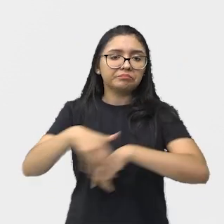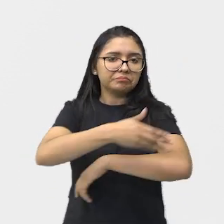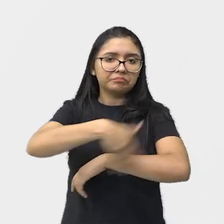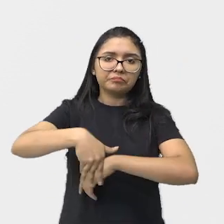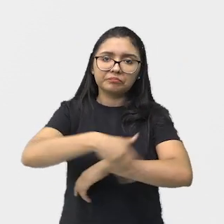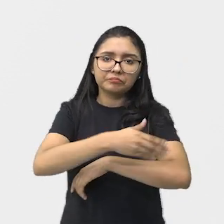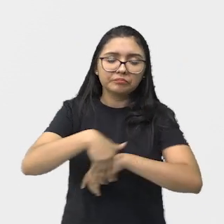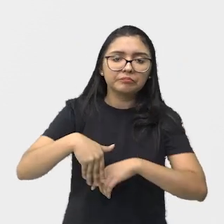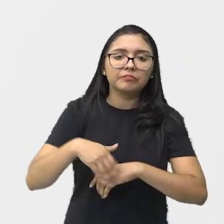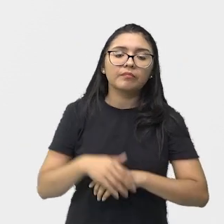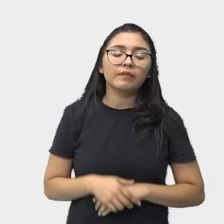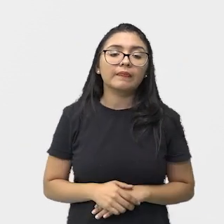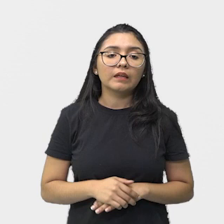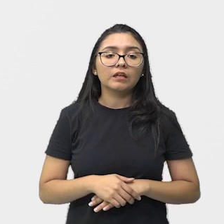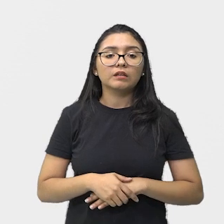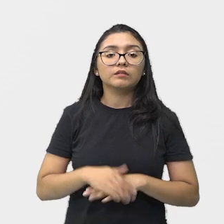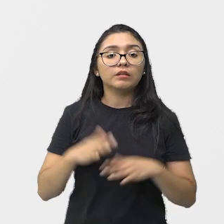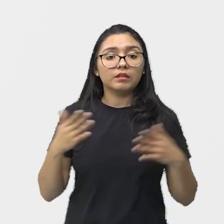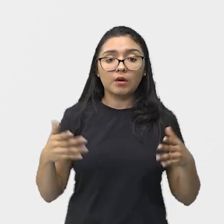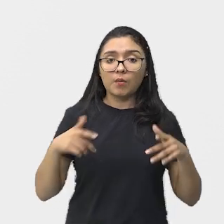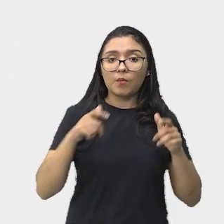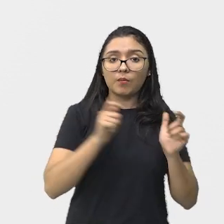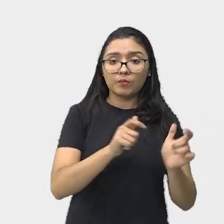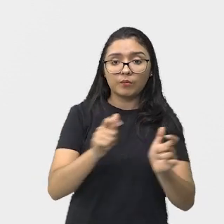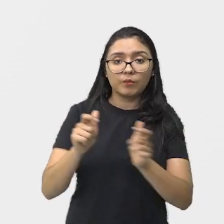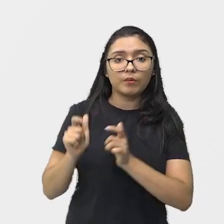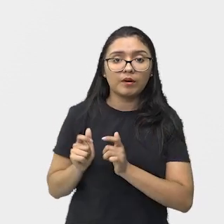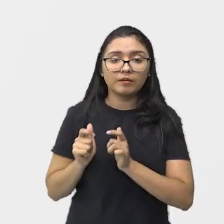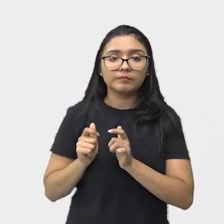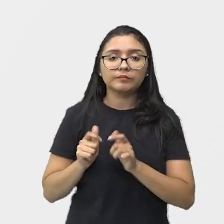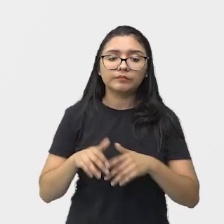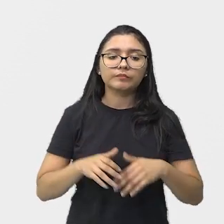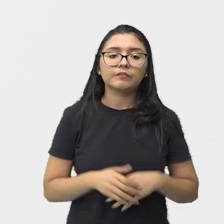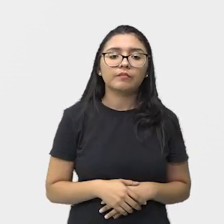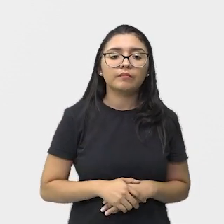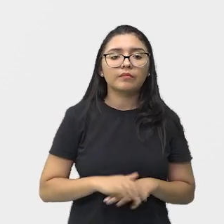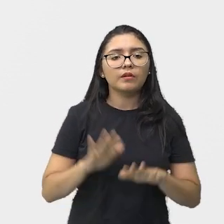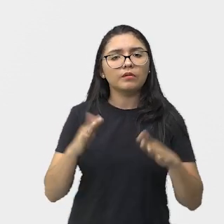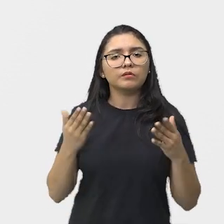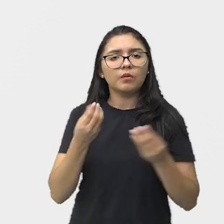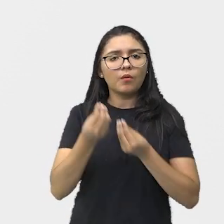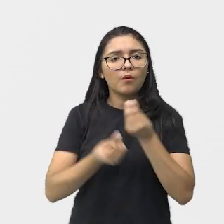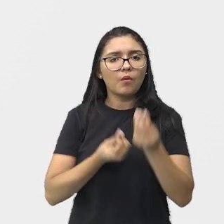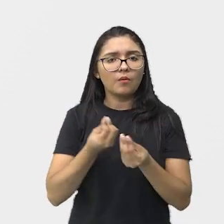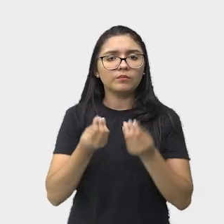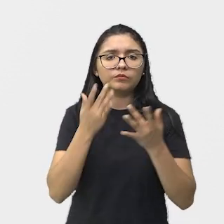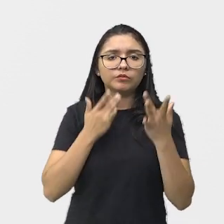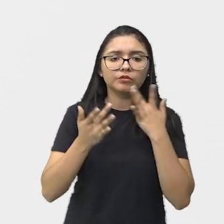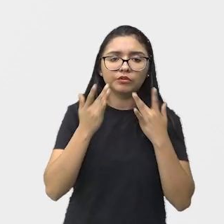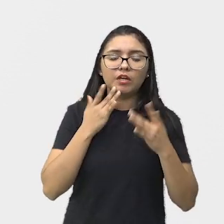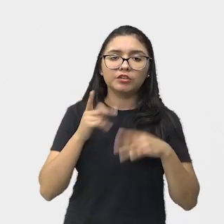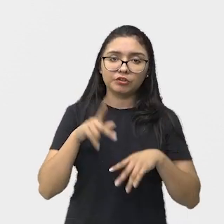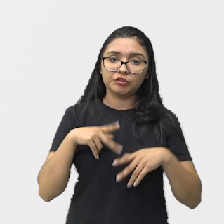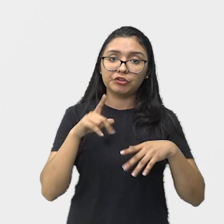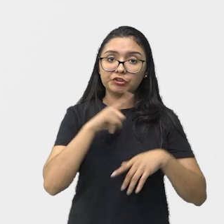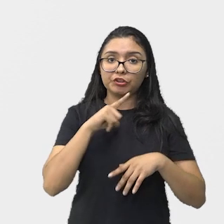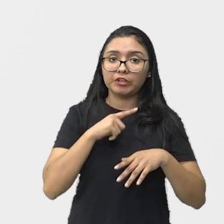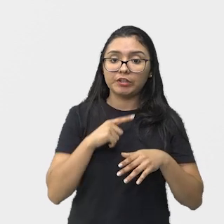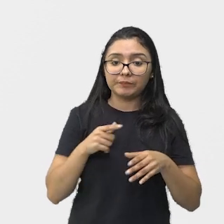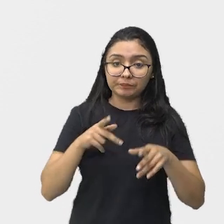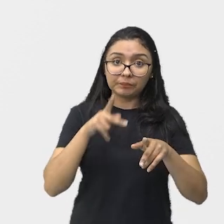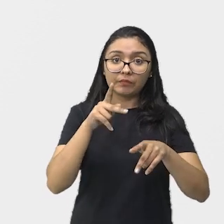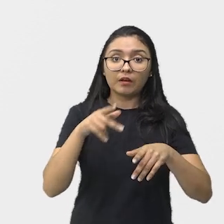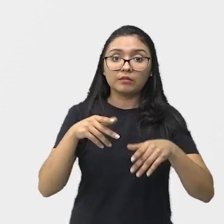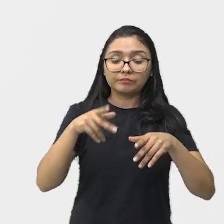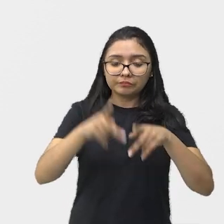áreas. As áreas que formavam o teatro eram, olha aí as áreas que formavam o teatro: plateia, área